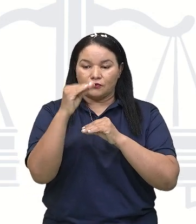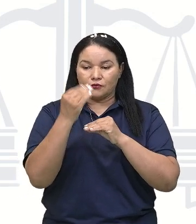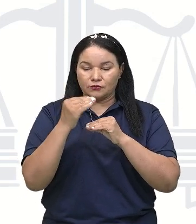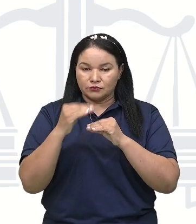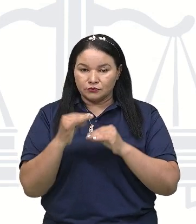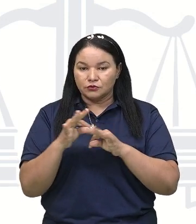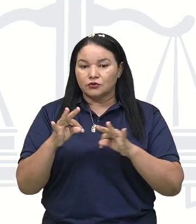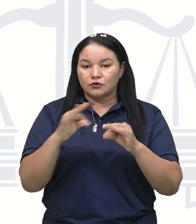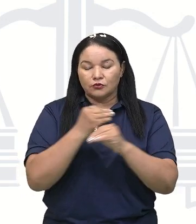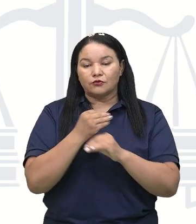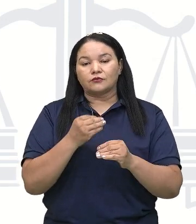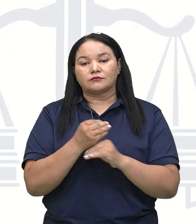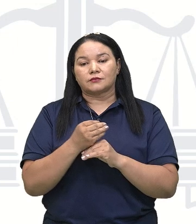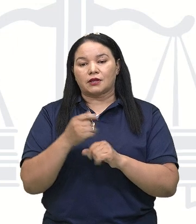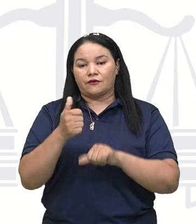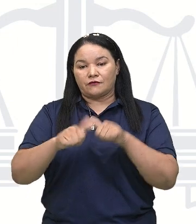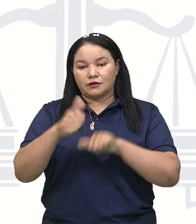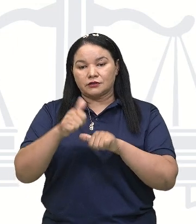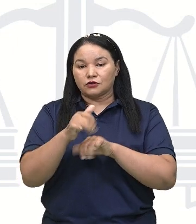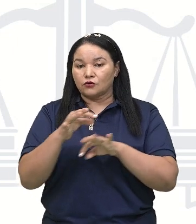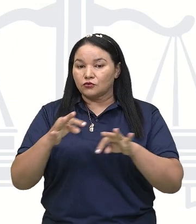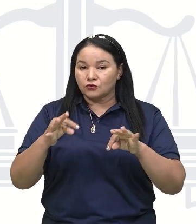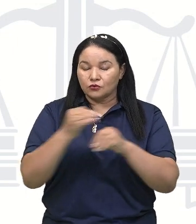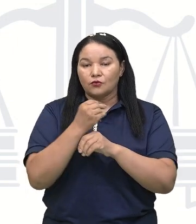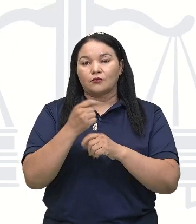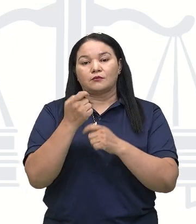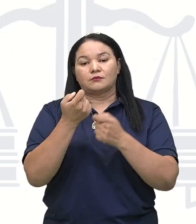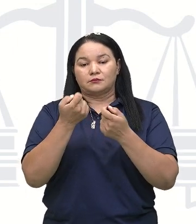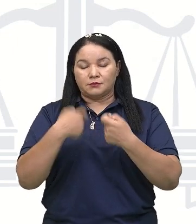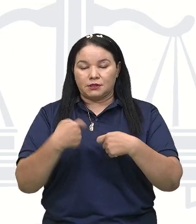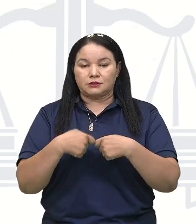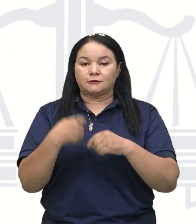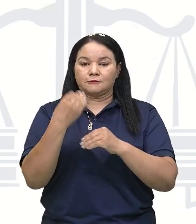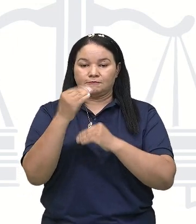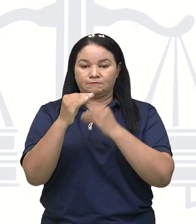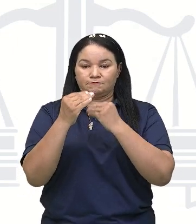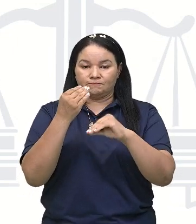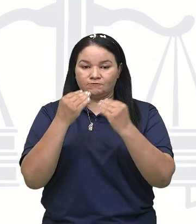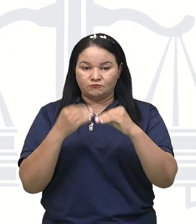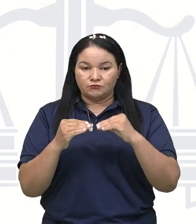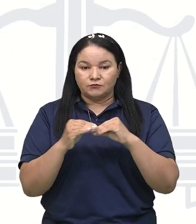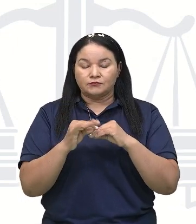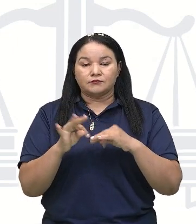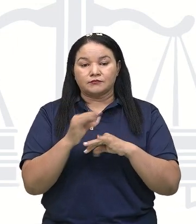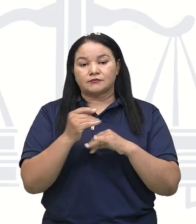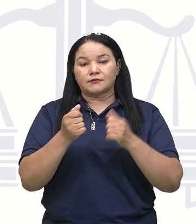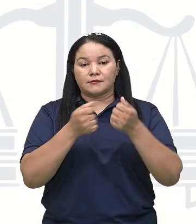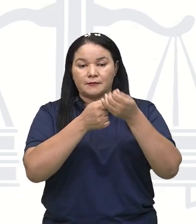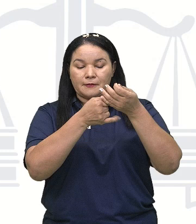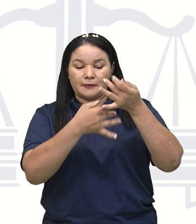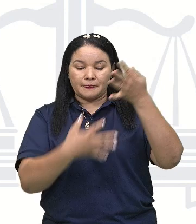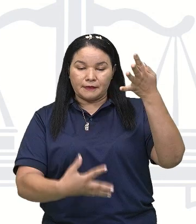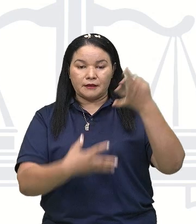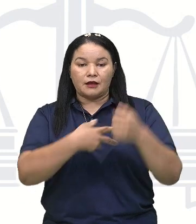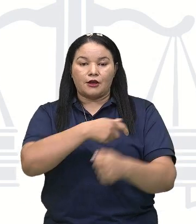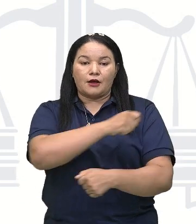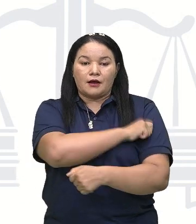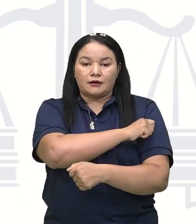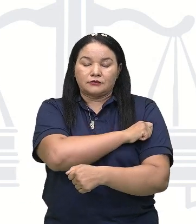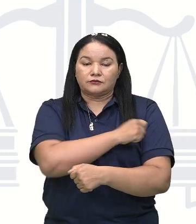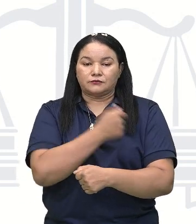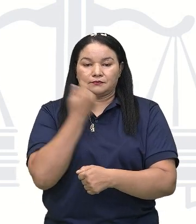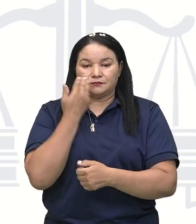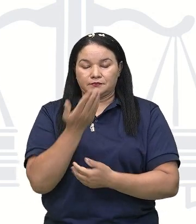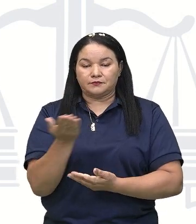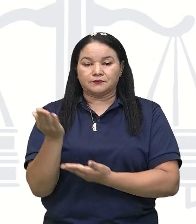avaliação. E aí, colocar tudo aqui nesse registro, tá bom? E aqui vocês vão ter aqui, ó, a lista de alunos da turma de